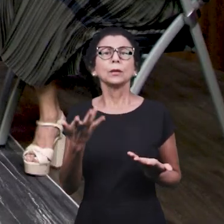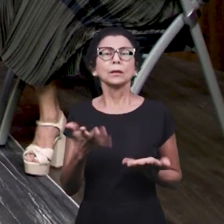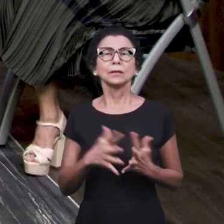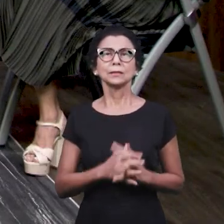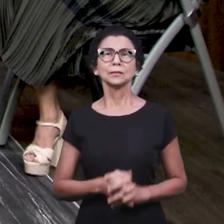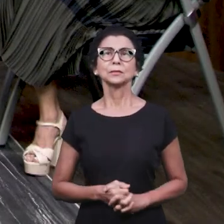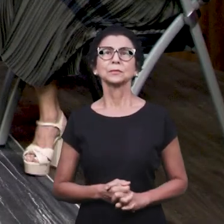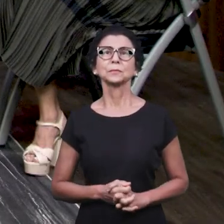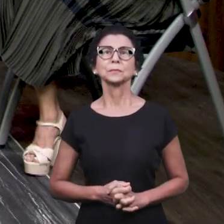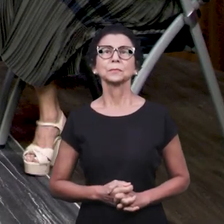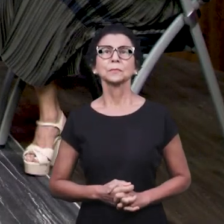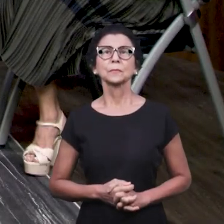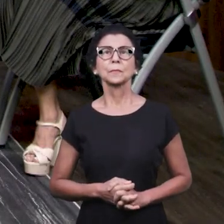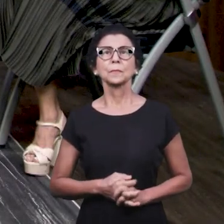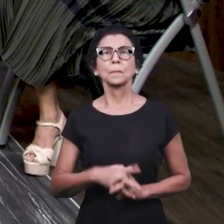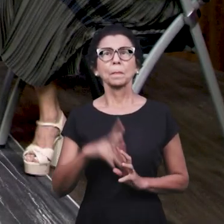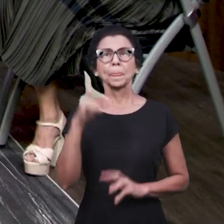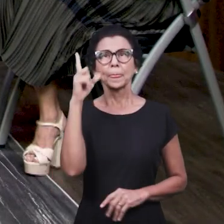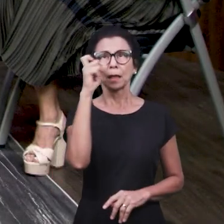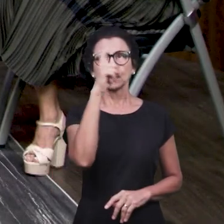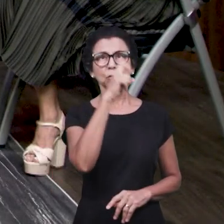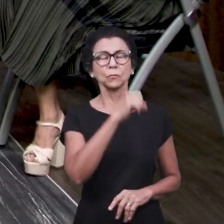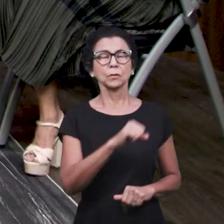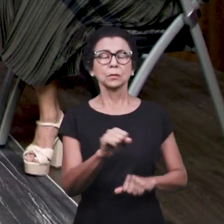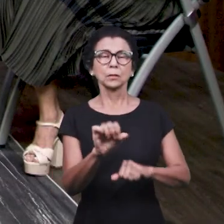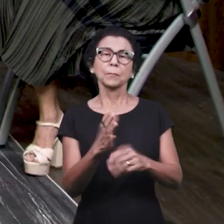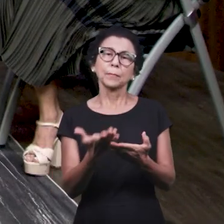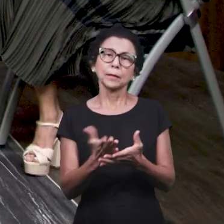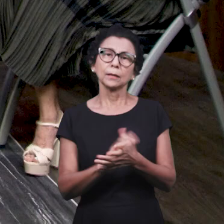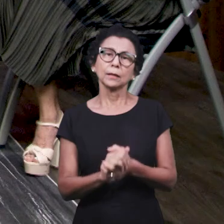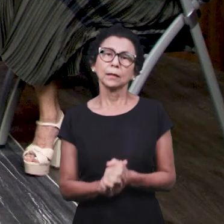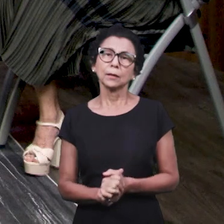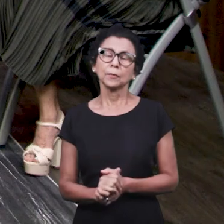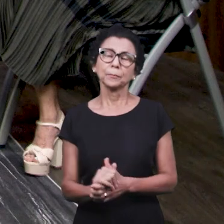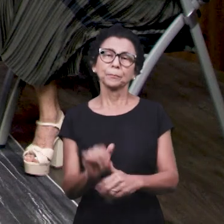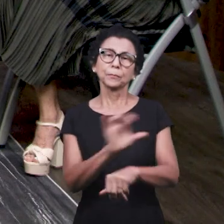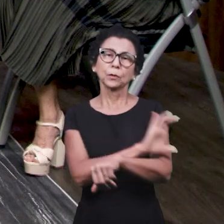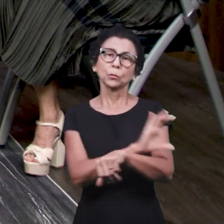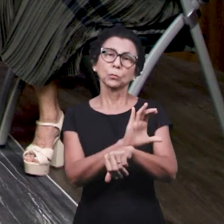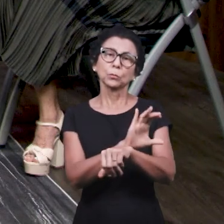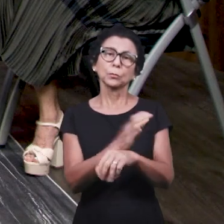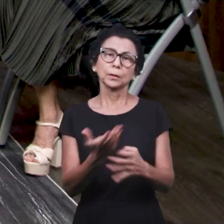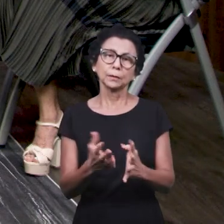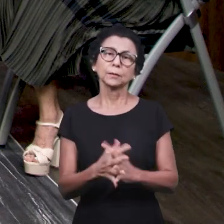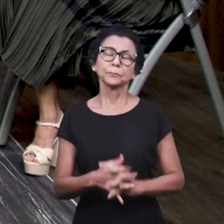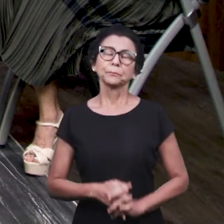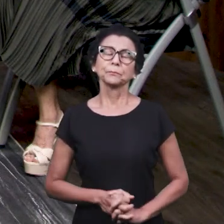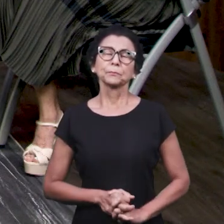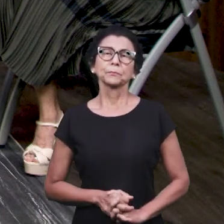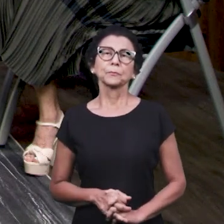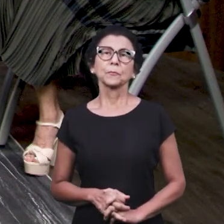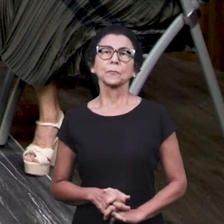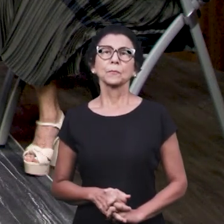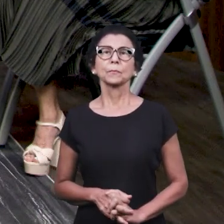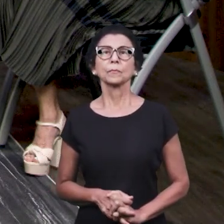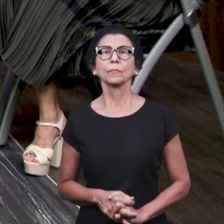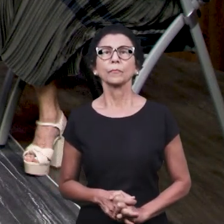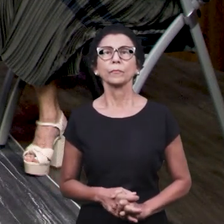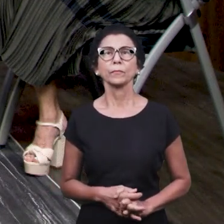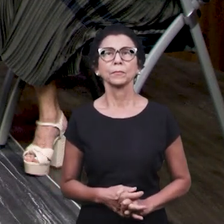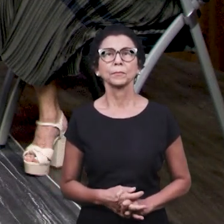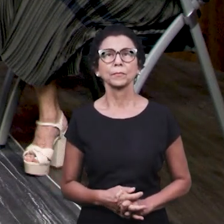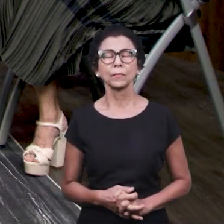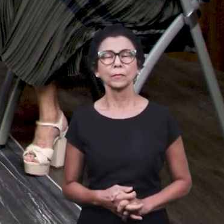mais difícil também são a cultura, a diversidade cultural. Você vem de uma realidade brasileira e vai uma outra